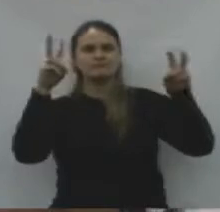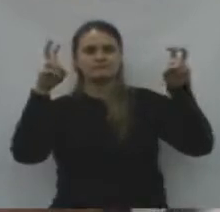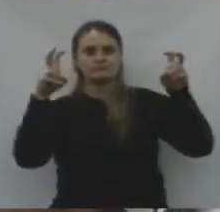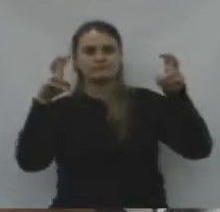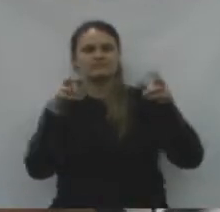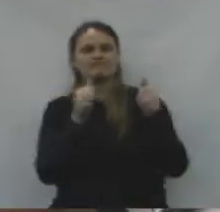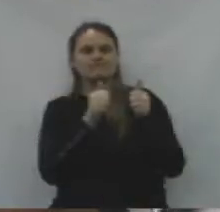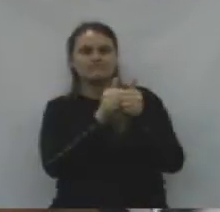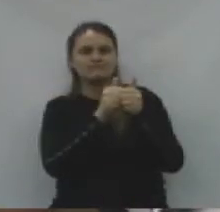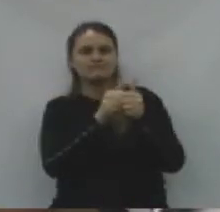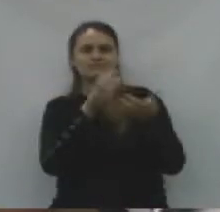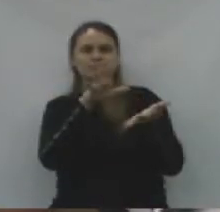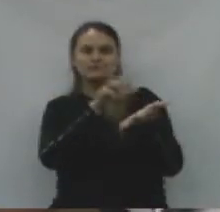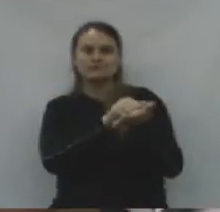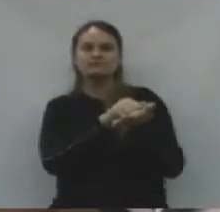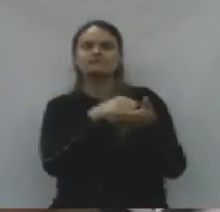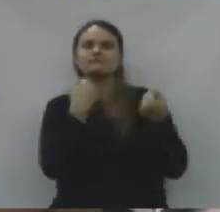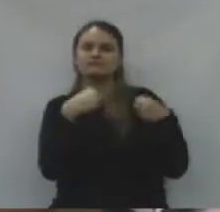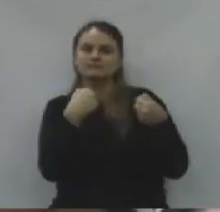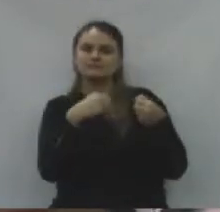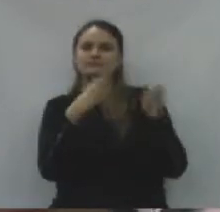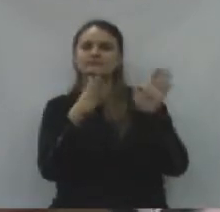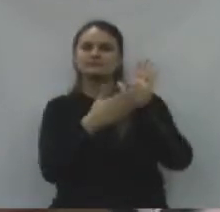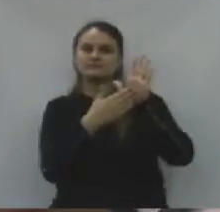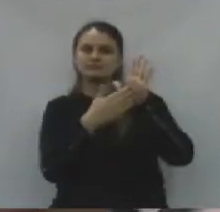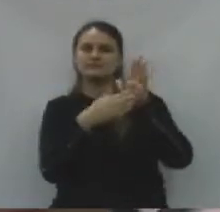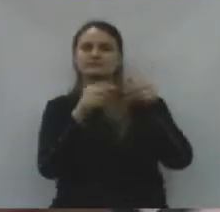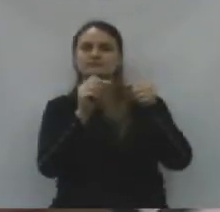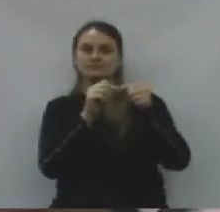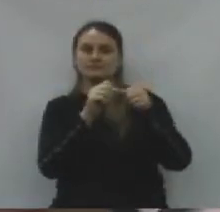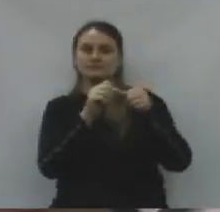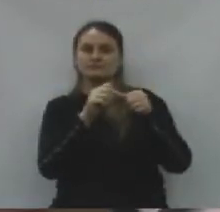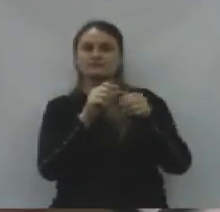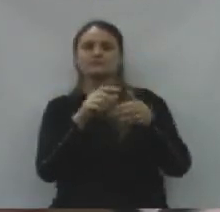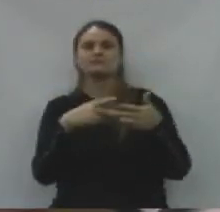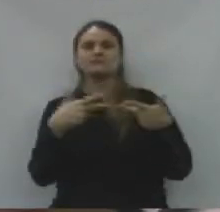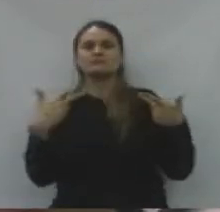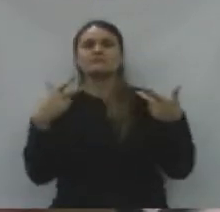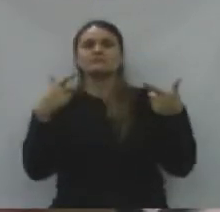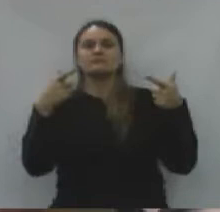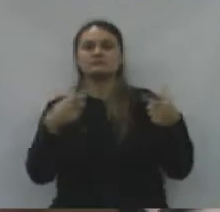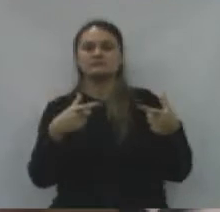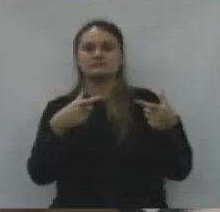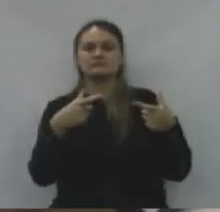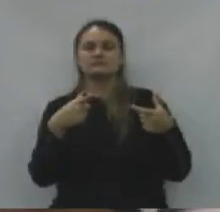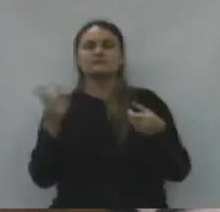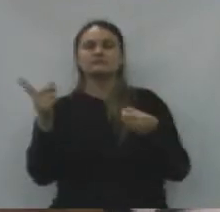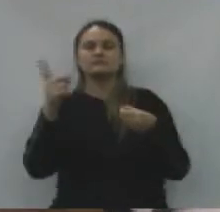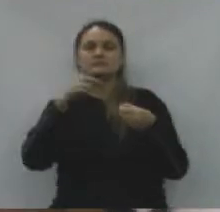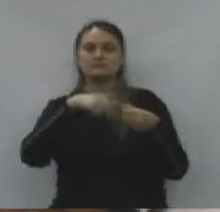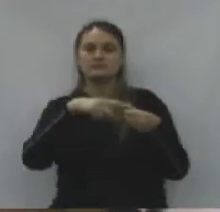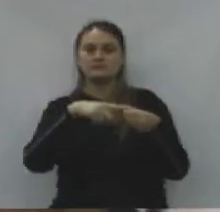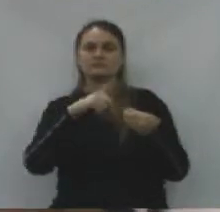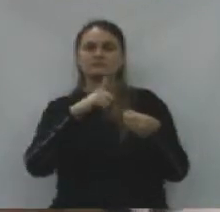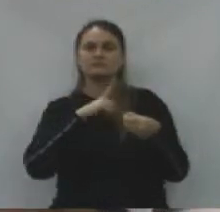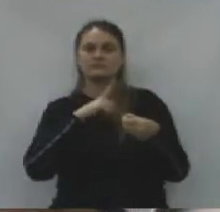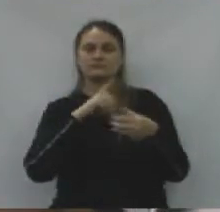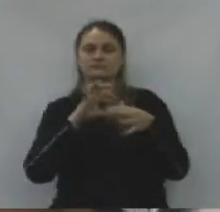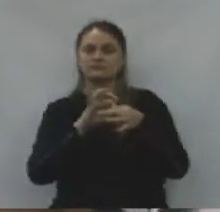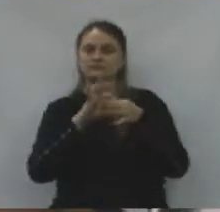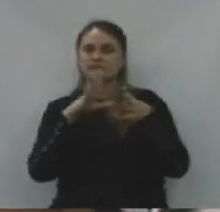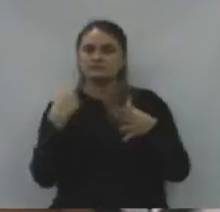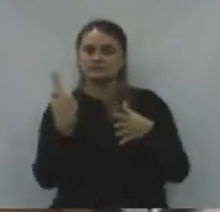acompanhar e registrar e que devemos destacar em não dizer aonde volta a ter autonomia